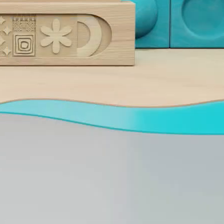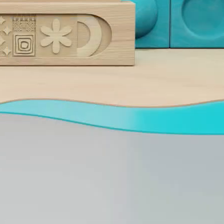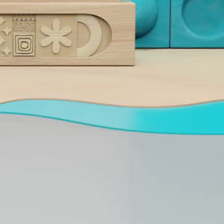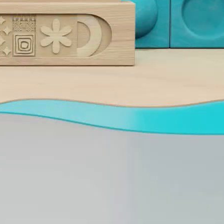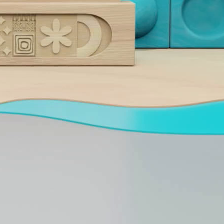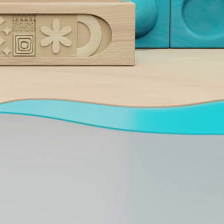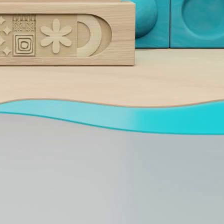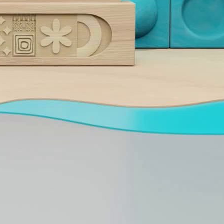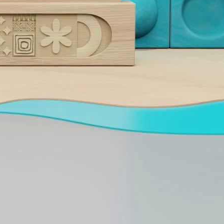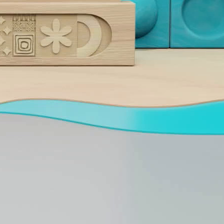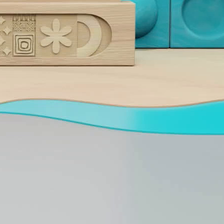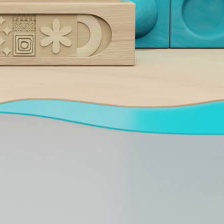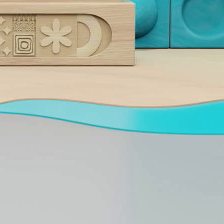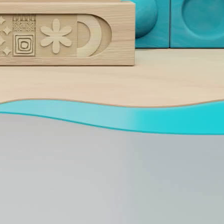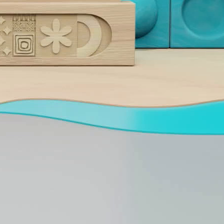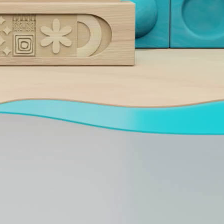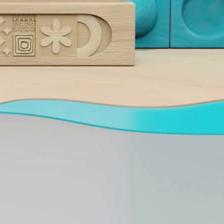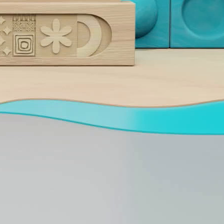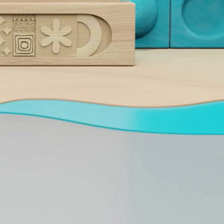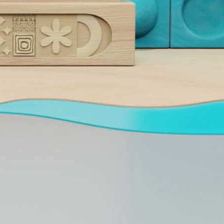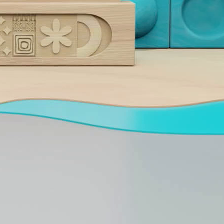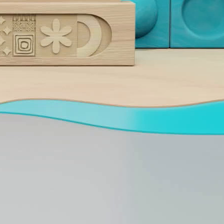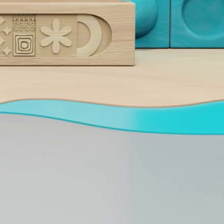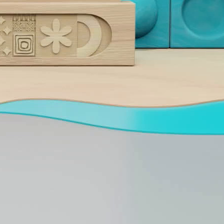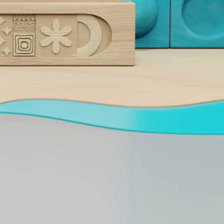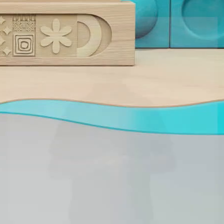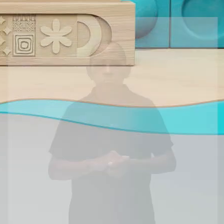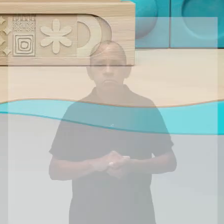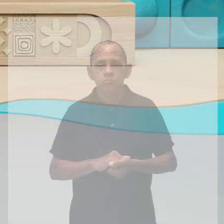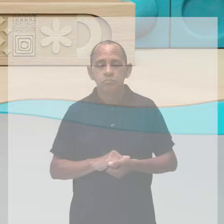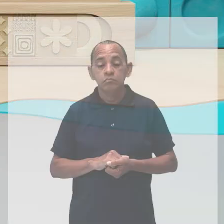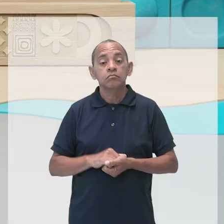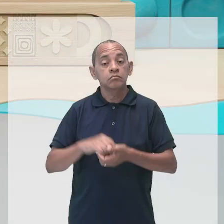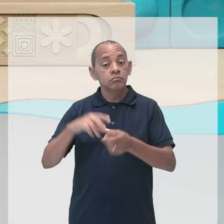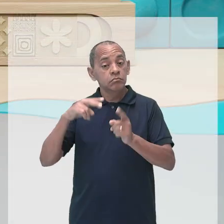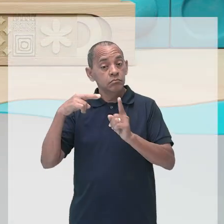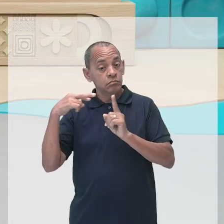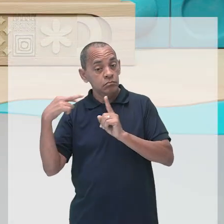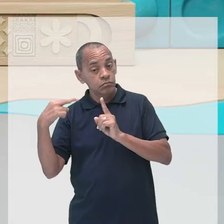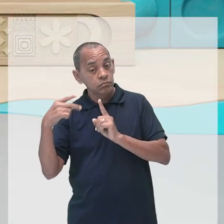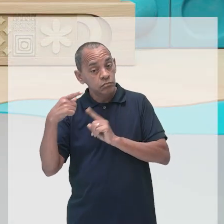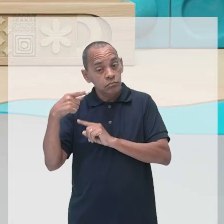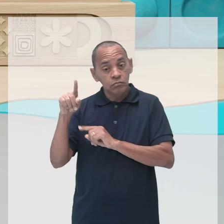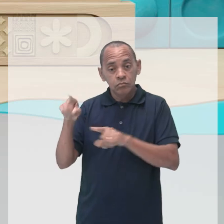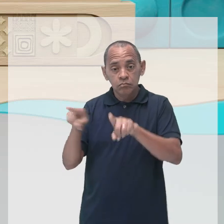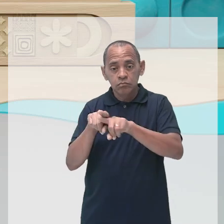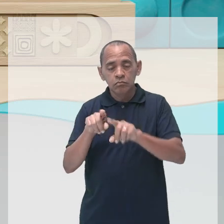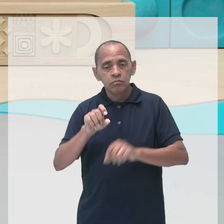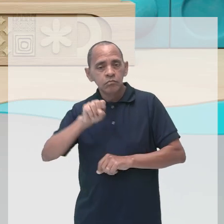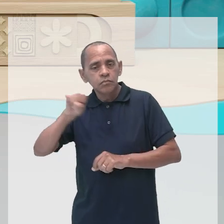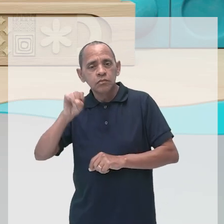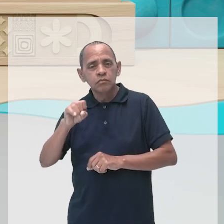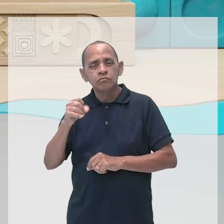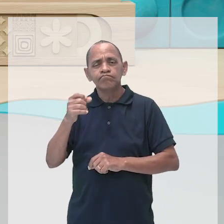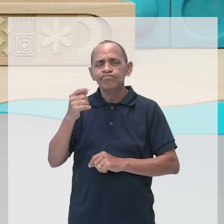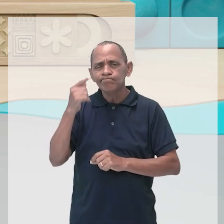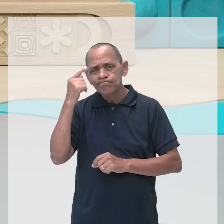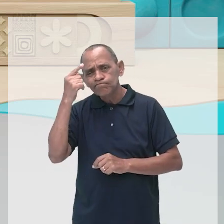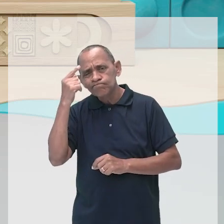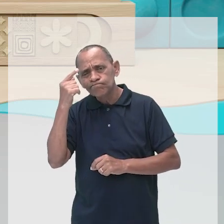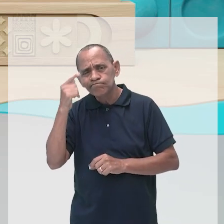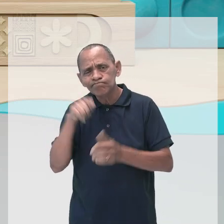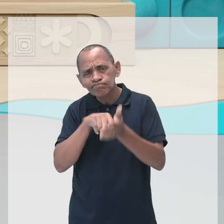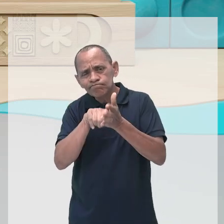utilizado, o grau superlativo relativo, quando você vai relativizar determinadas ideias. E